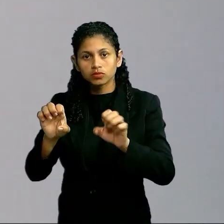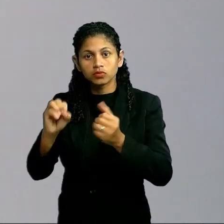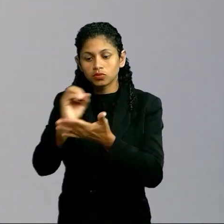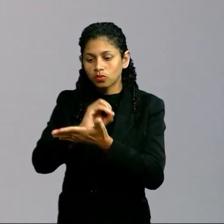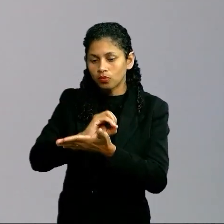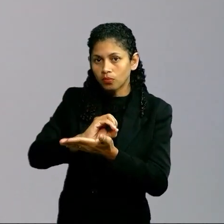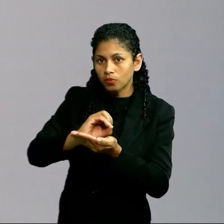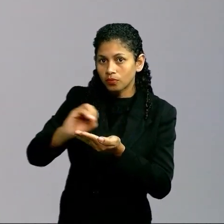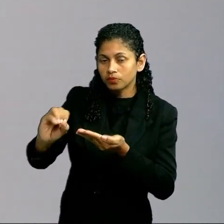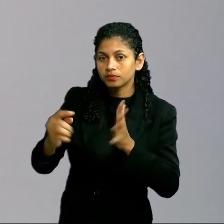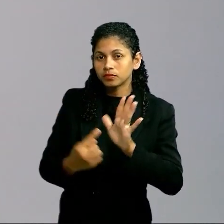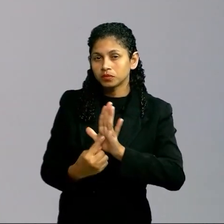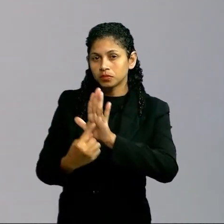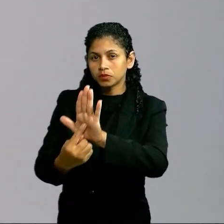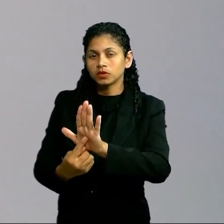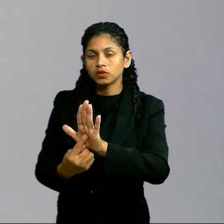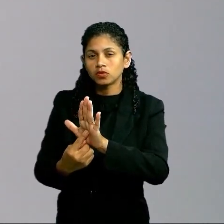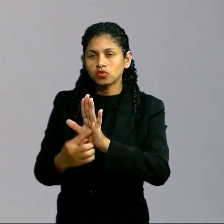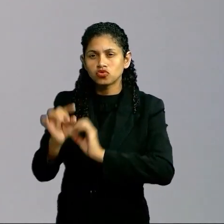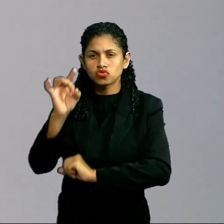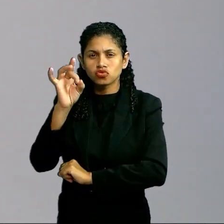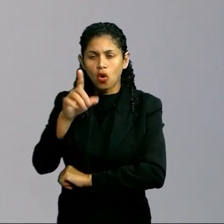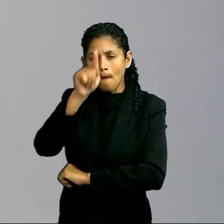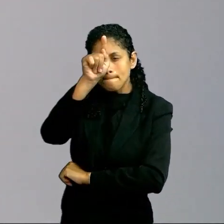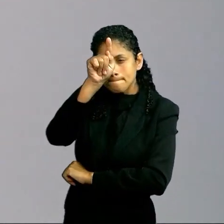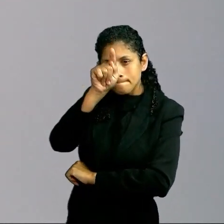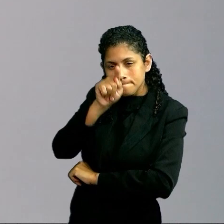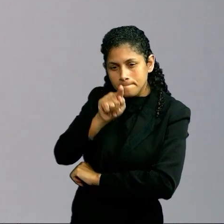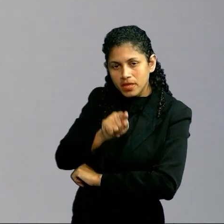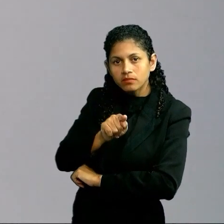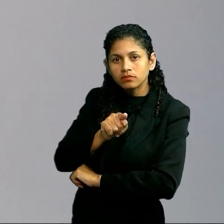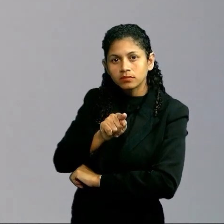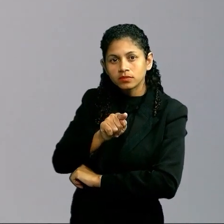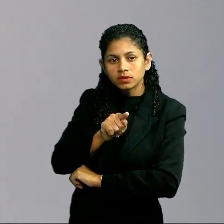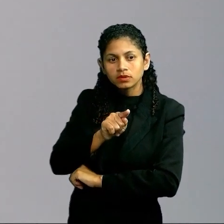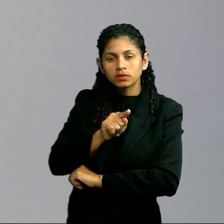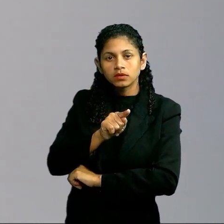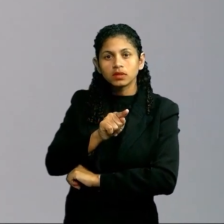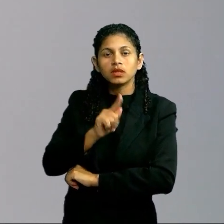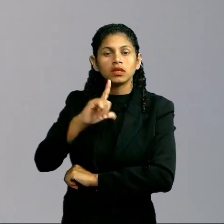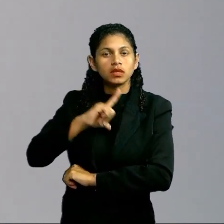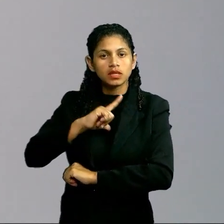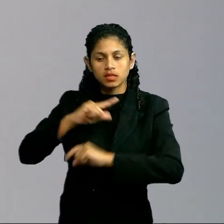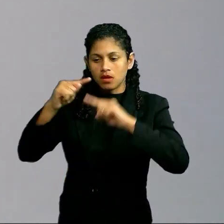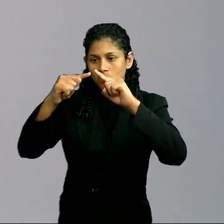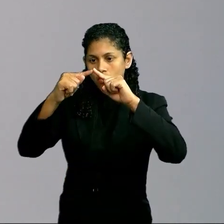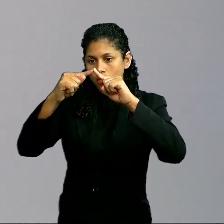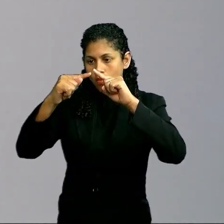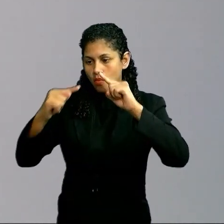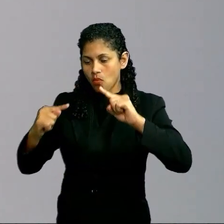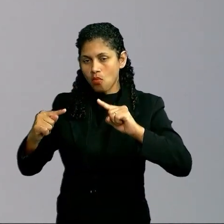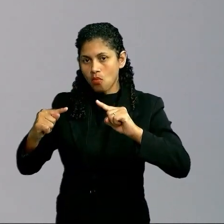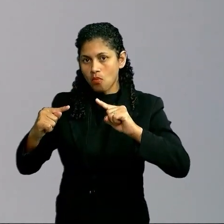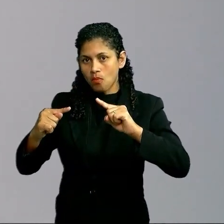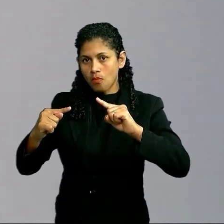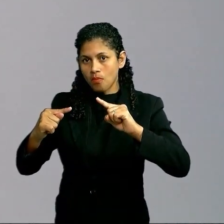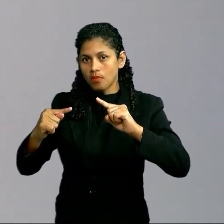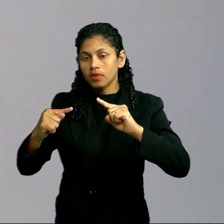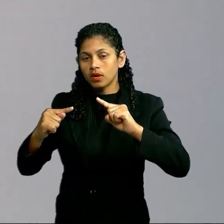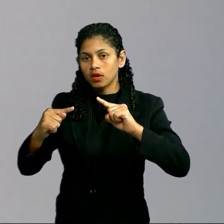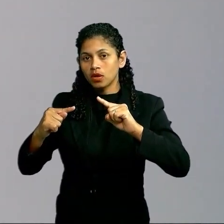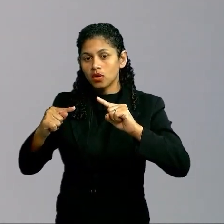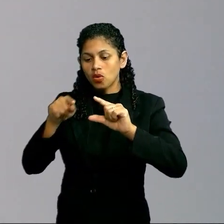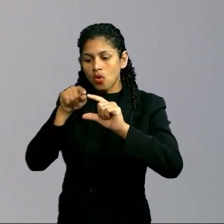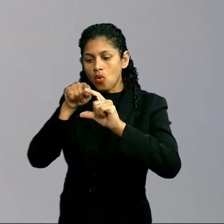esteja representada só por palitinho e vocês veem um vértice na estrutura, no meio do vértice